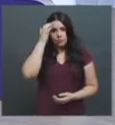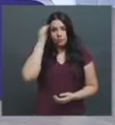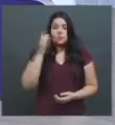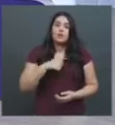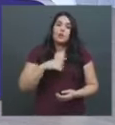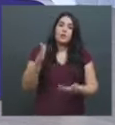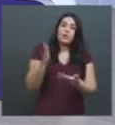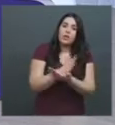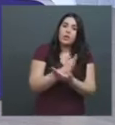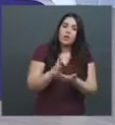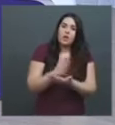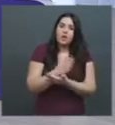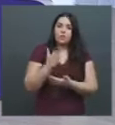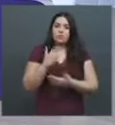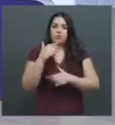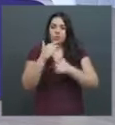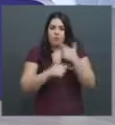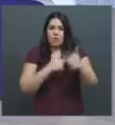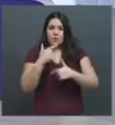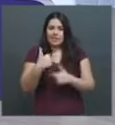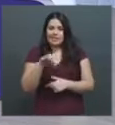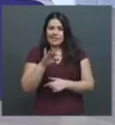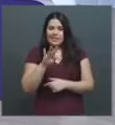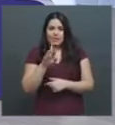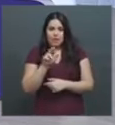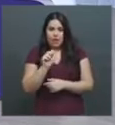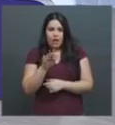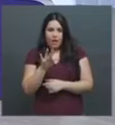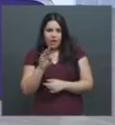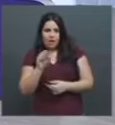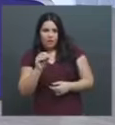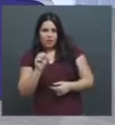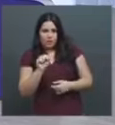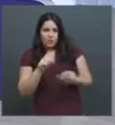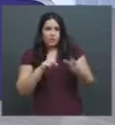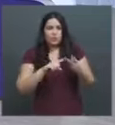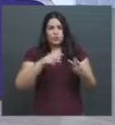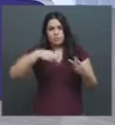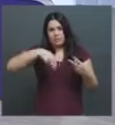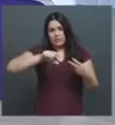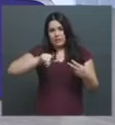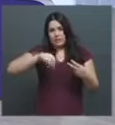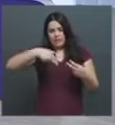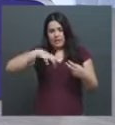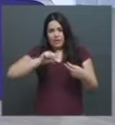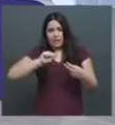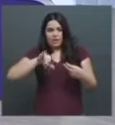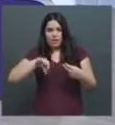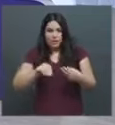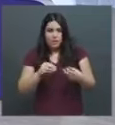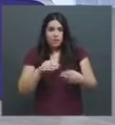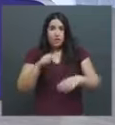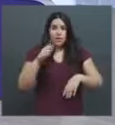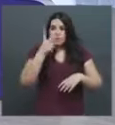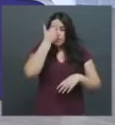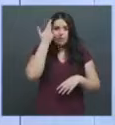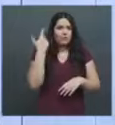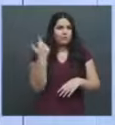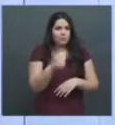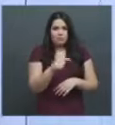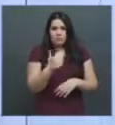sobre o citrato, sobre algumas substâncias, o magnésio, que às vezes as pessoas não produzem essa substância que